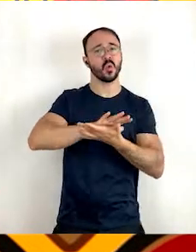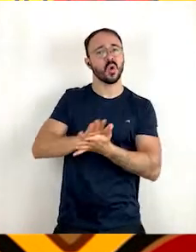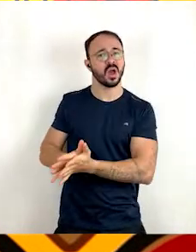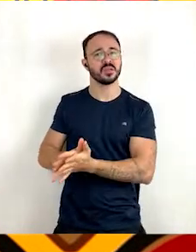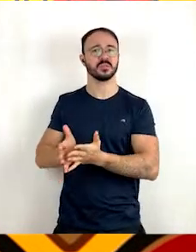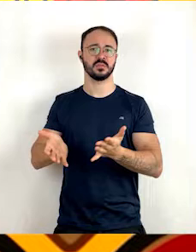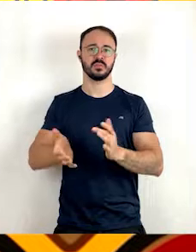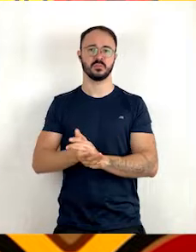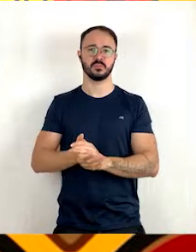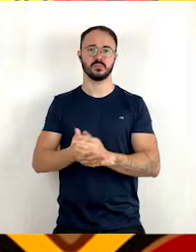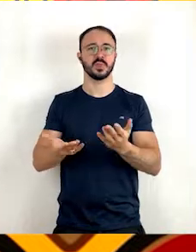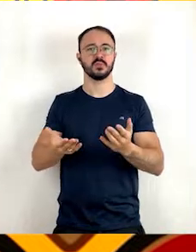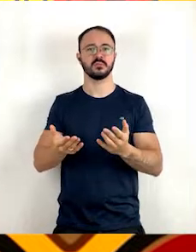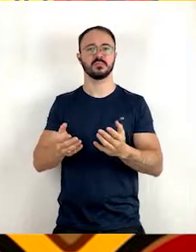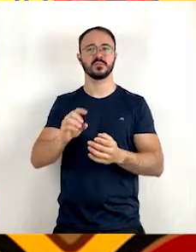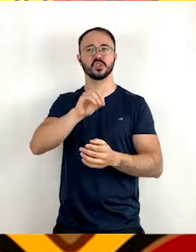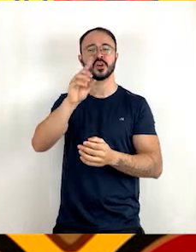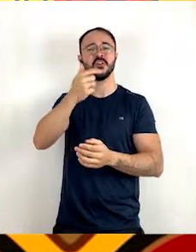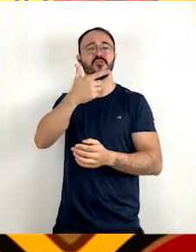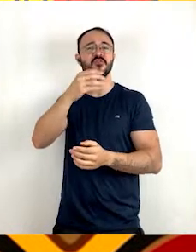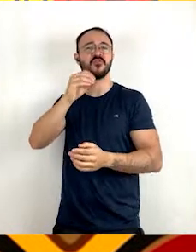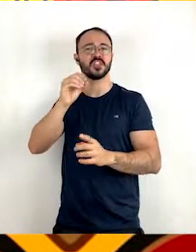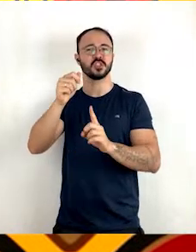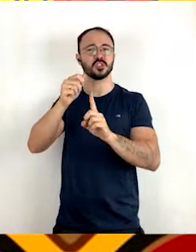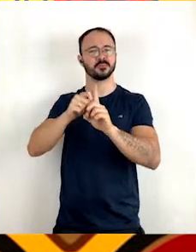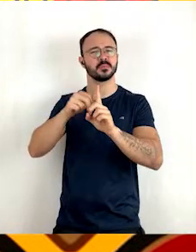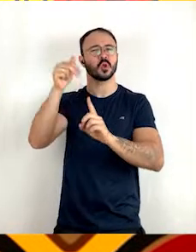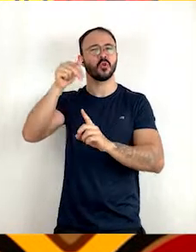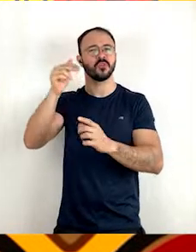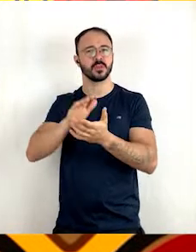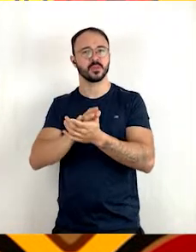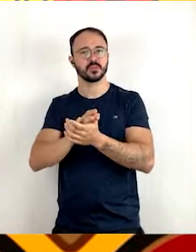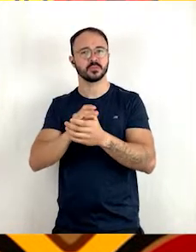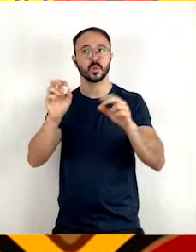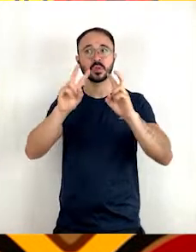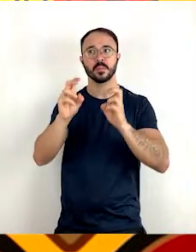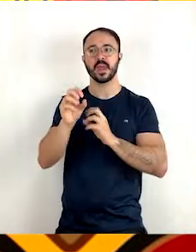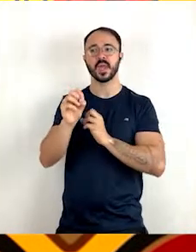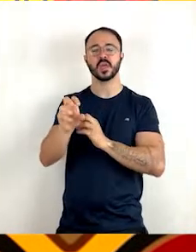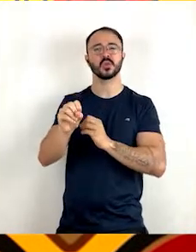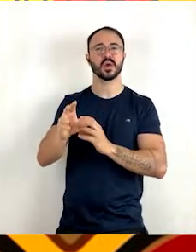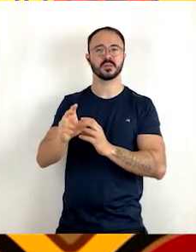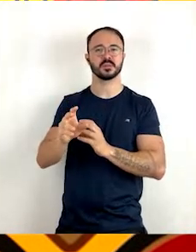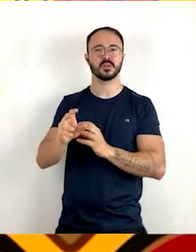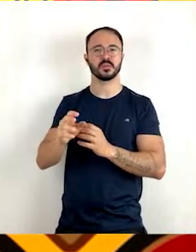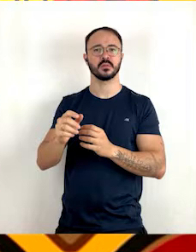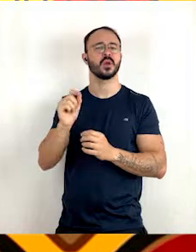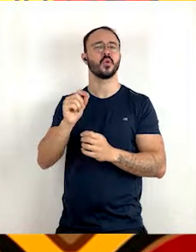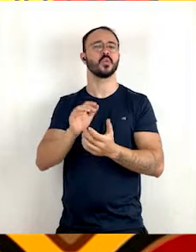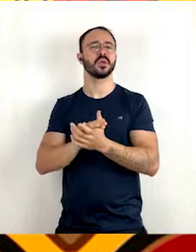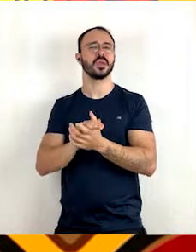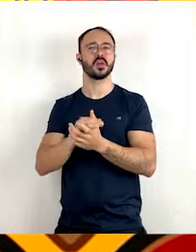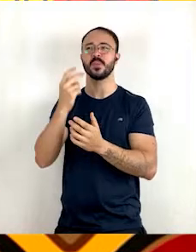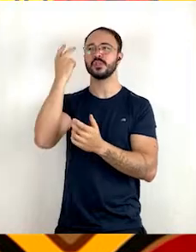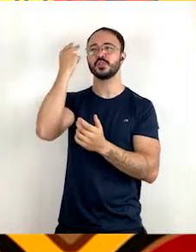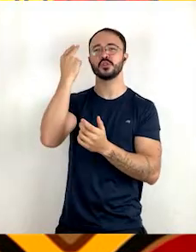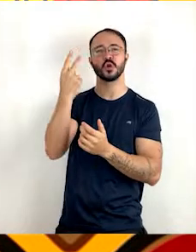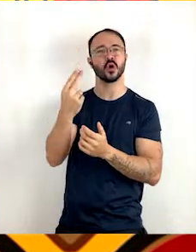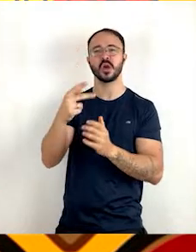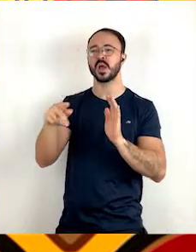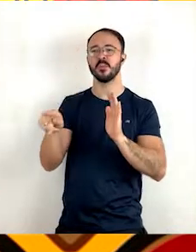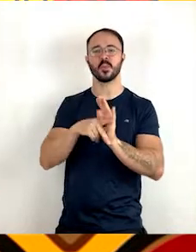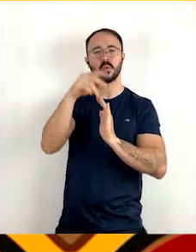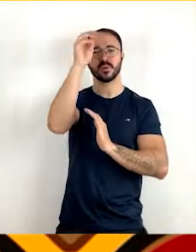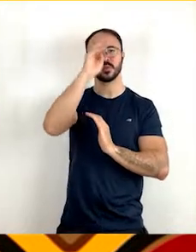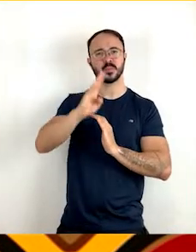tá então no 20 de novembro falar de educação é nós estarmos falando da nossa história estamos falando da história do